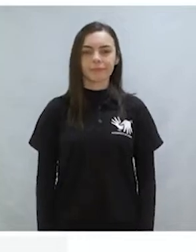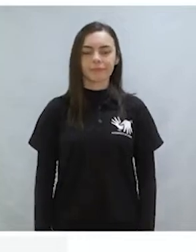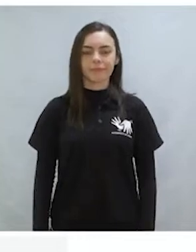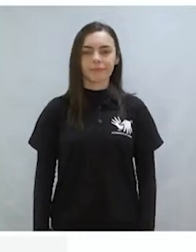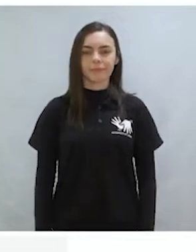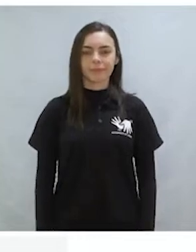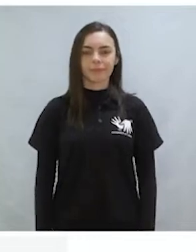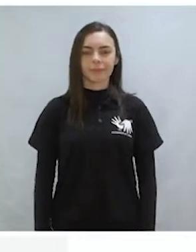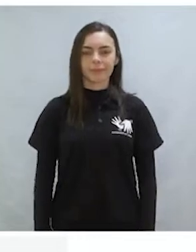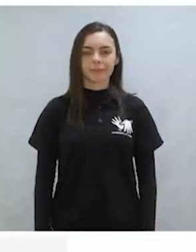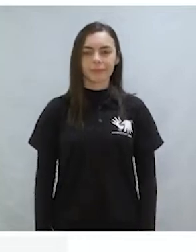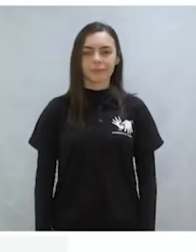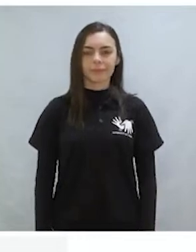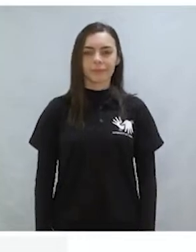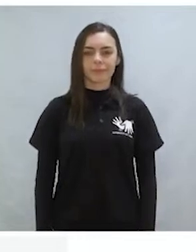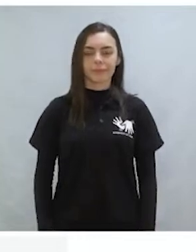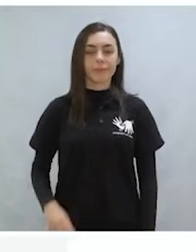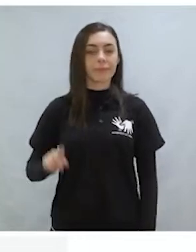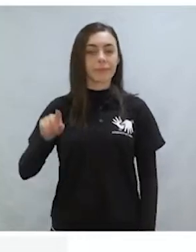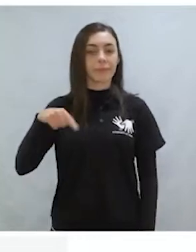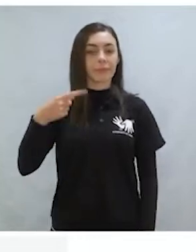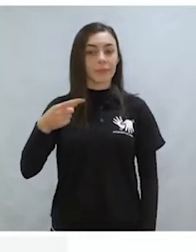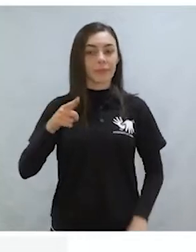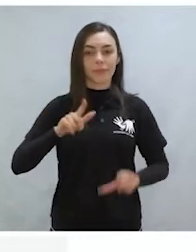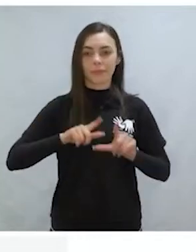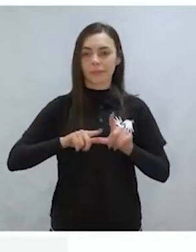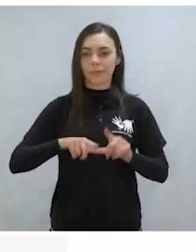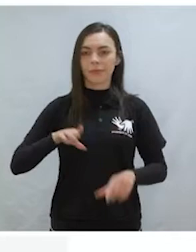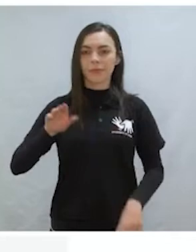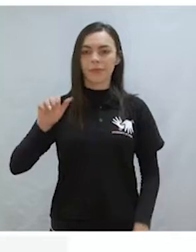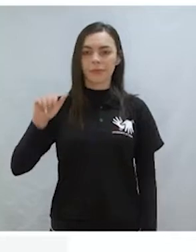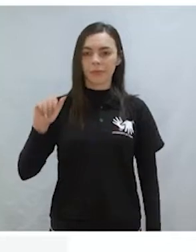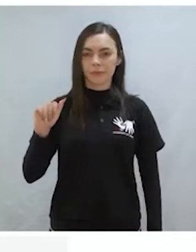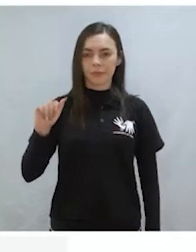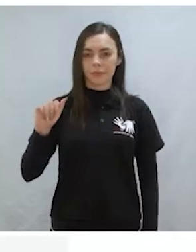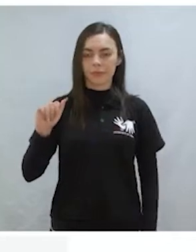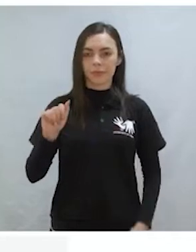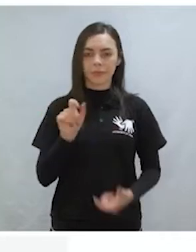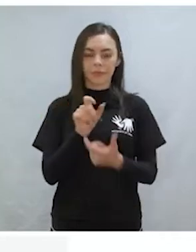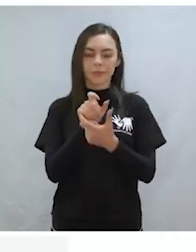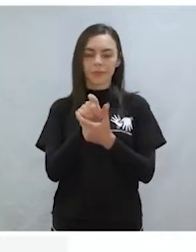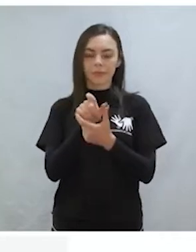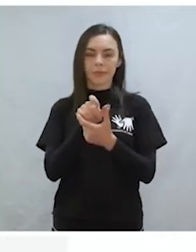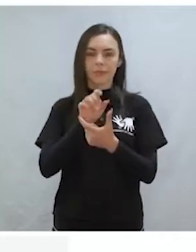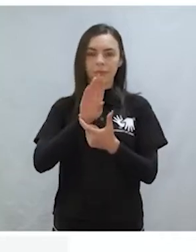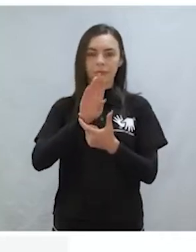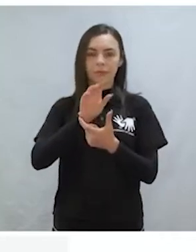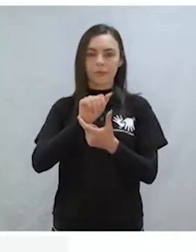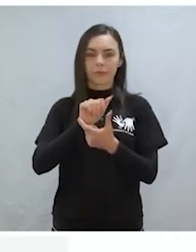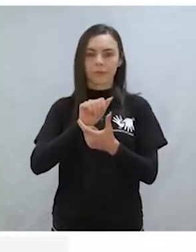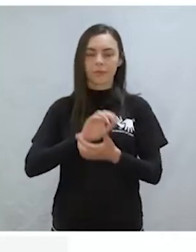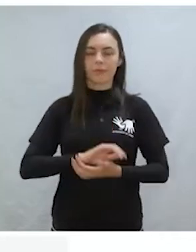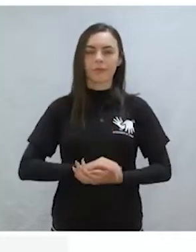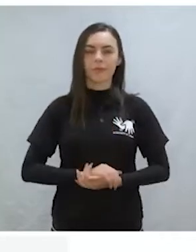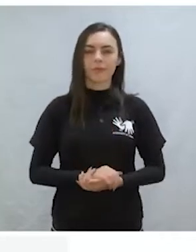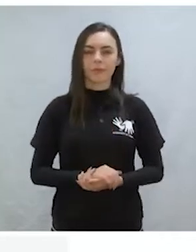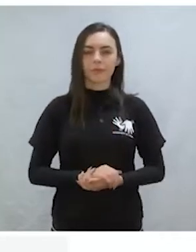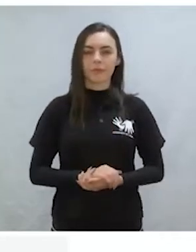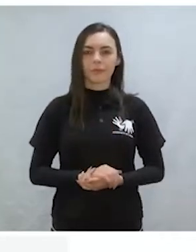B. B. Depois B com A. Fica ba.